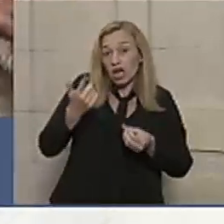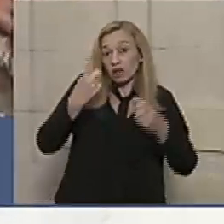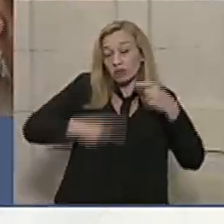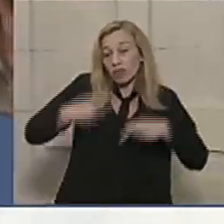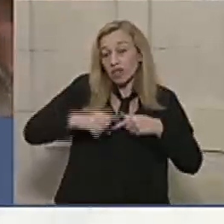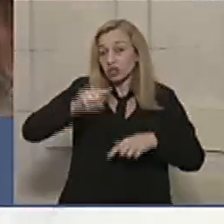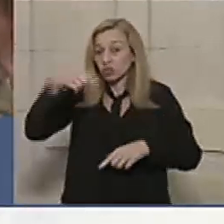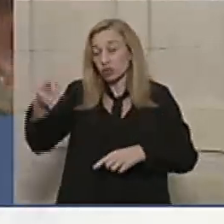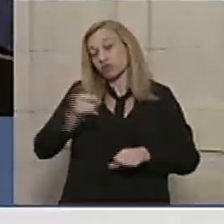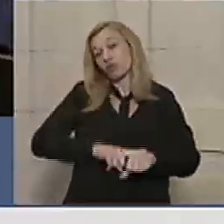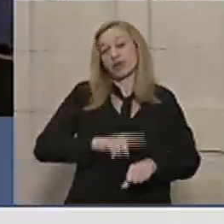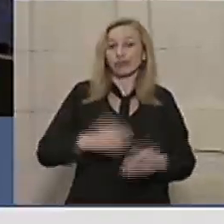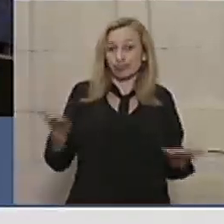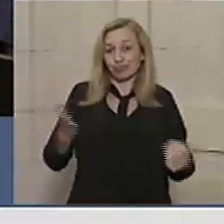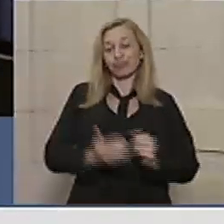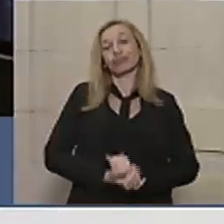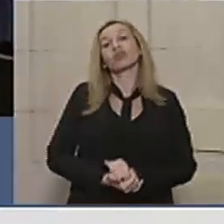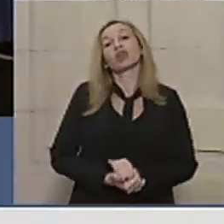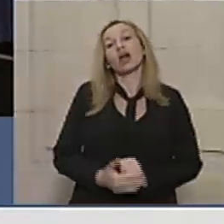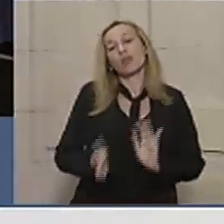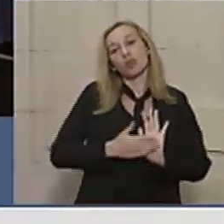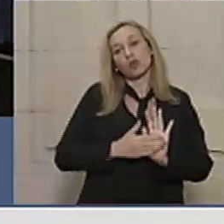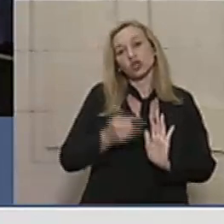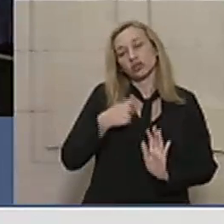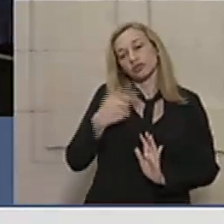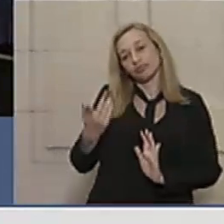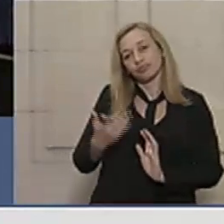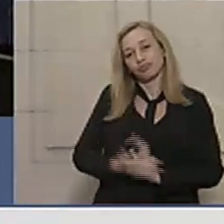melhor ocasião. Essa é a proposta.